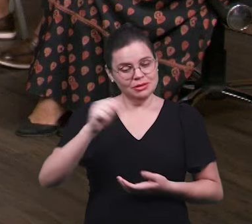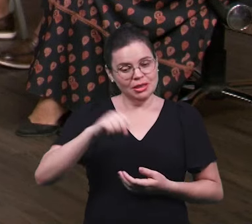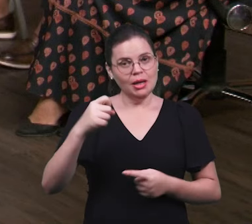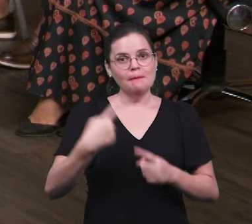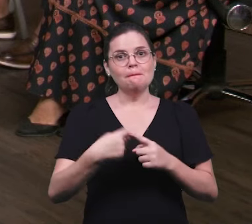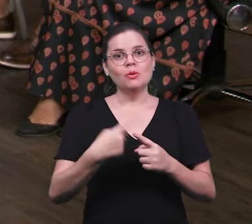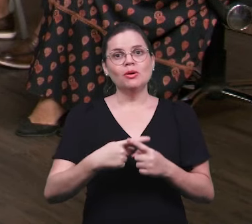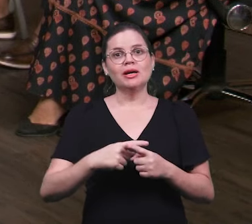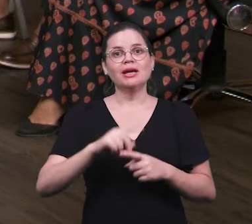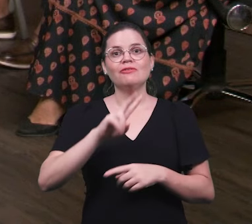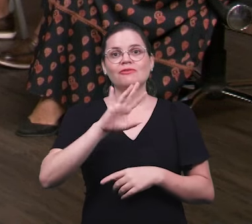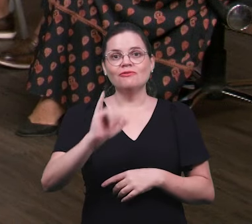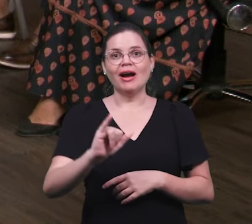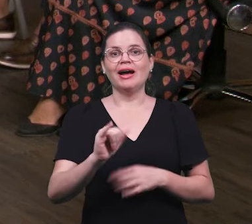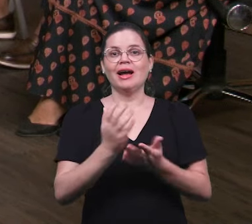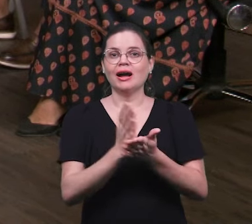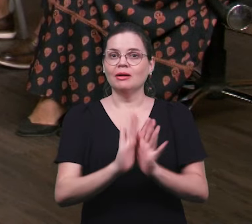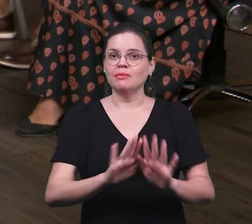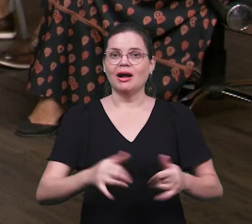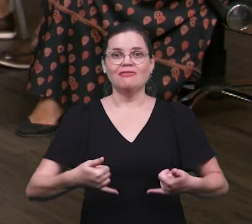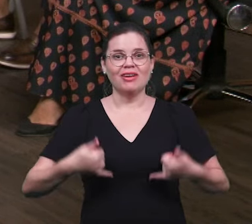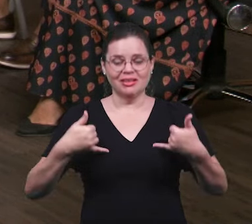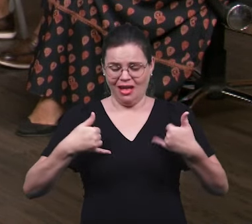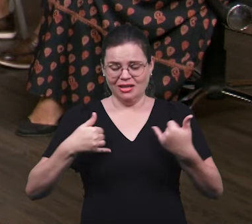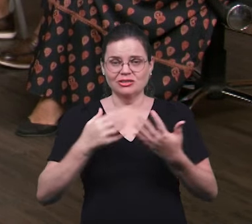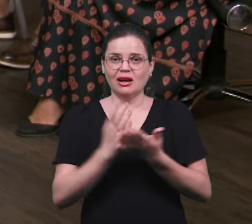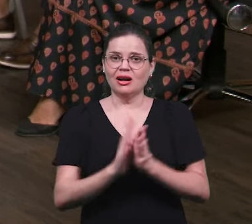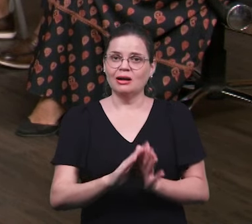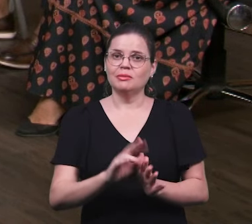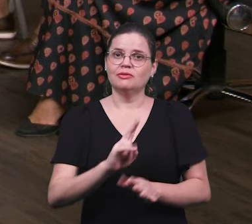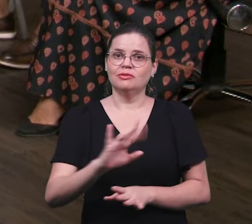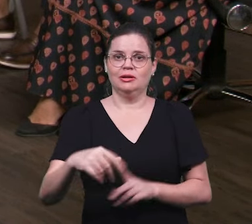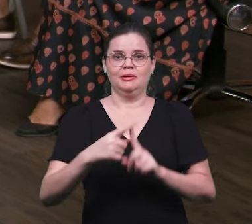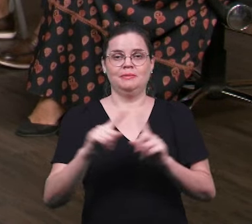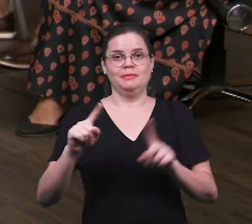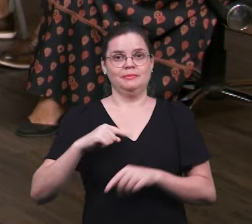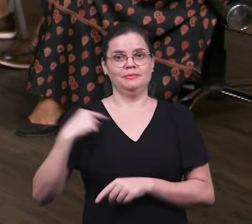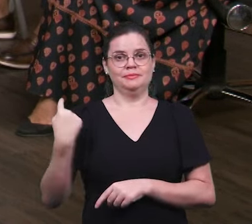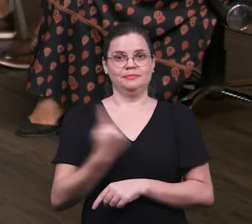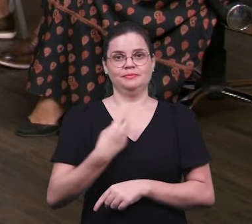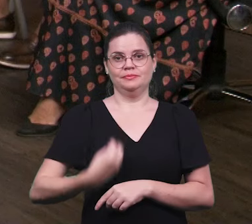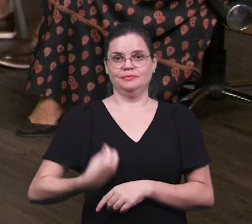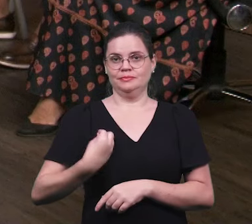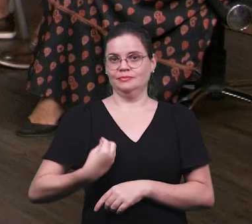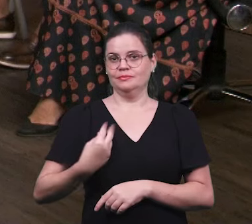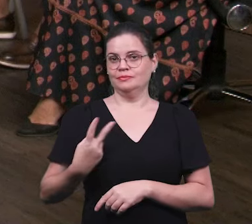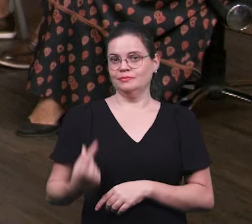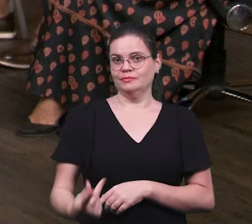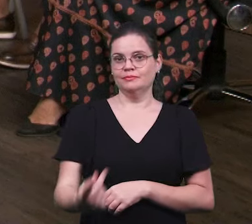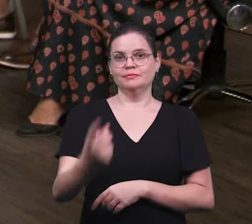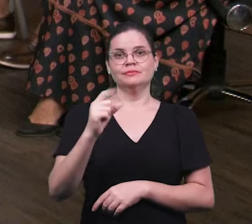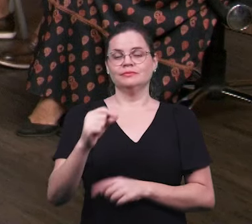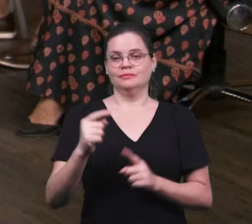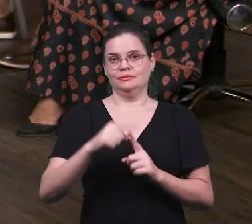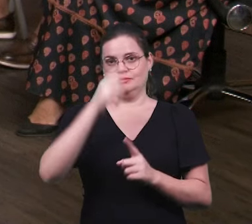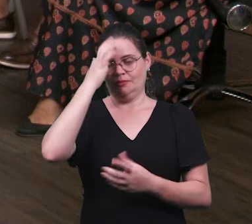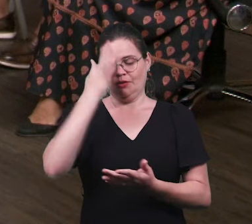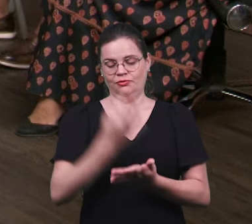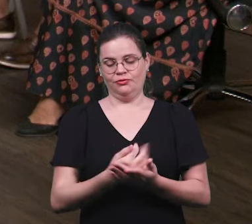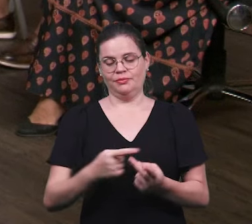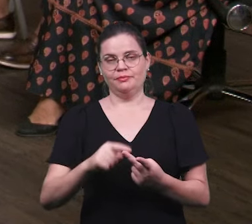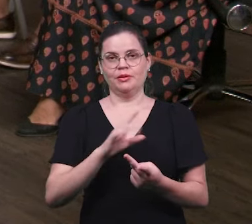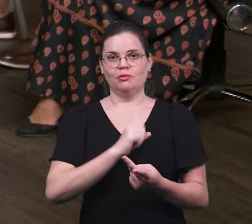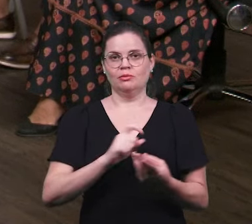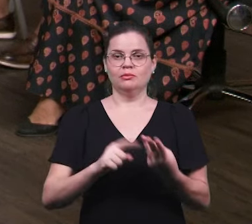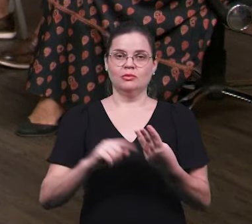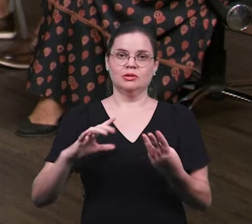tudo vai passar, tudo é passageiro. Mas para nós o que vai permanecer é a fé, é o amor, é a